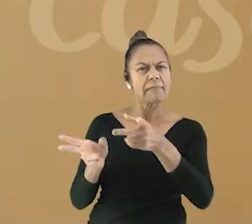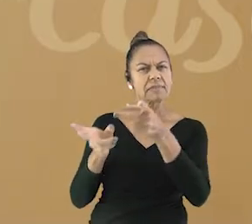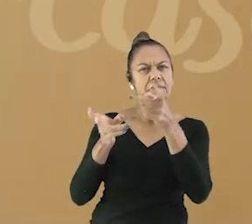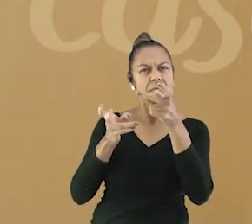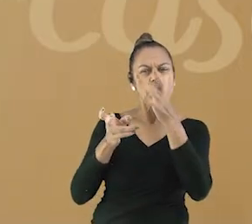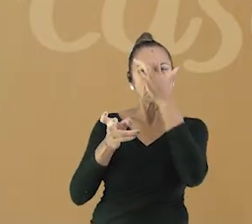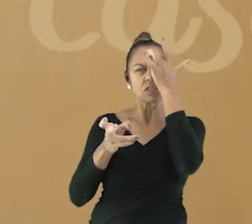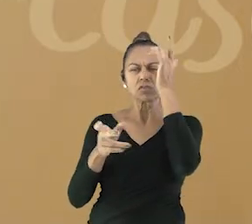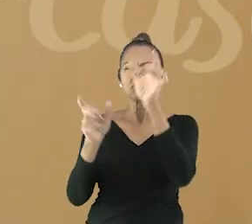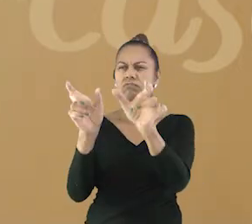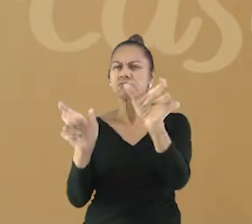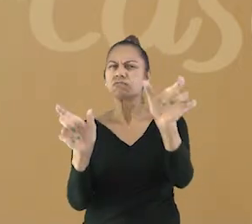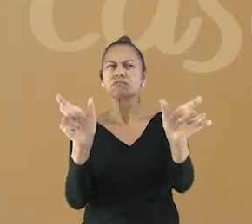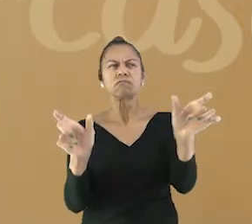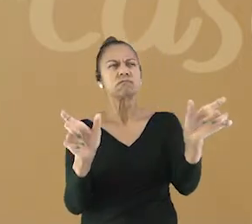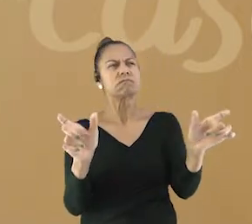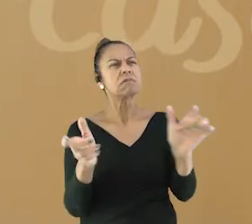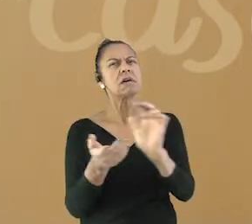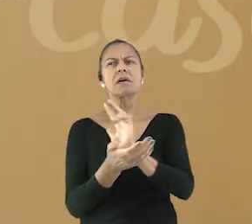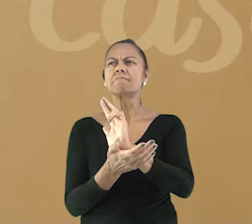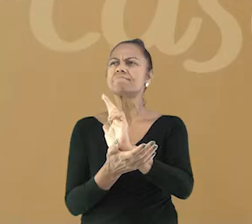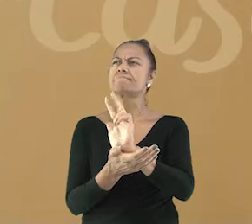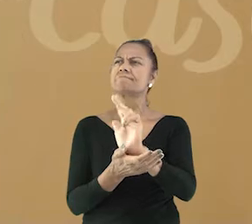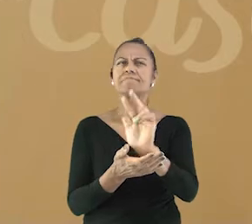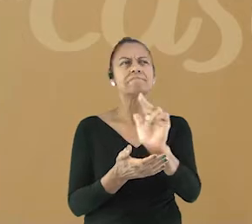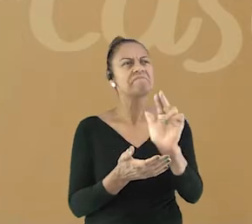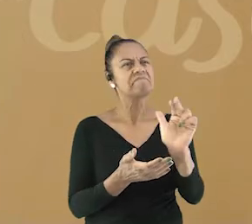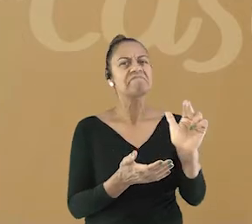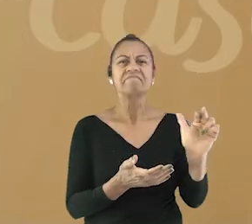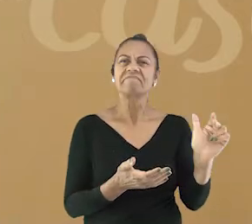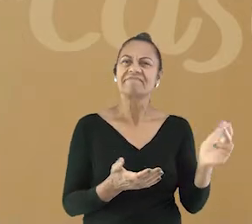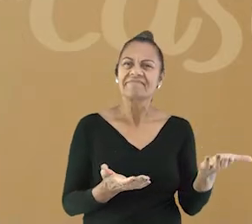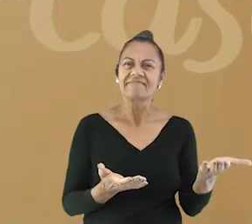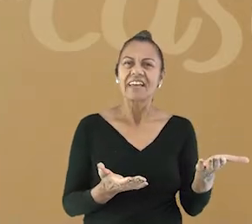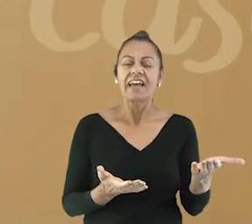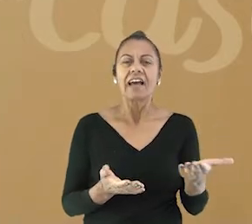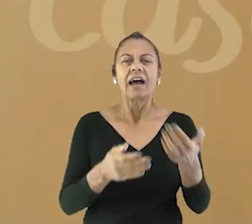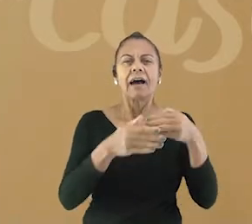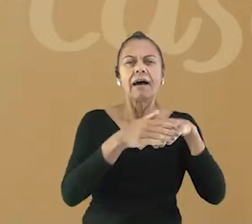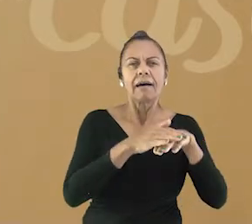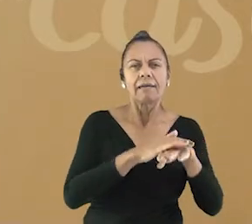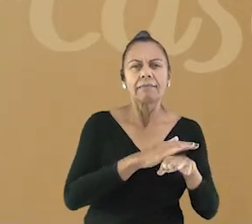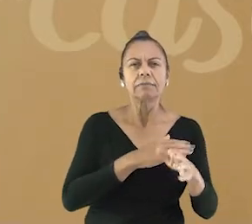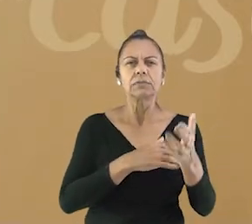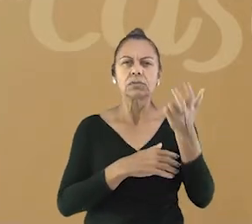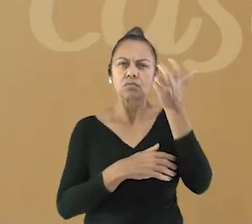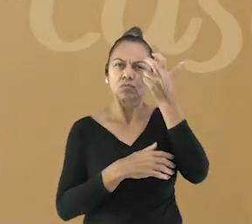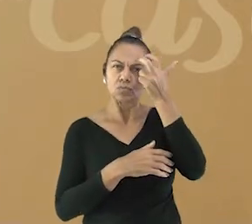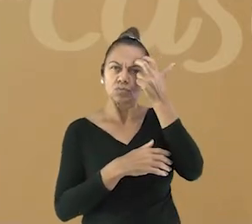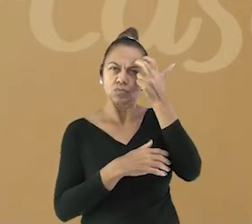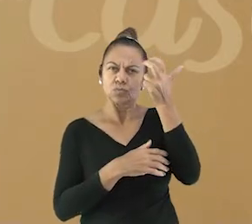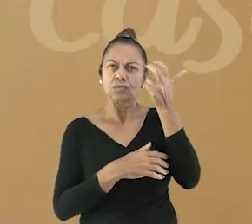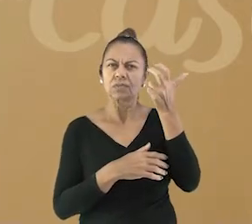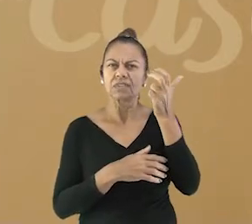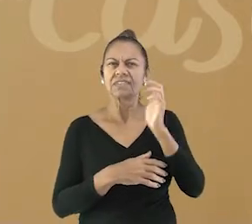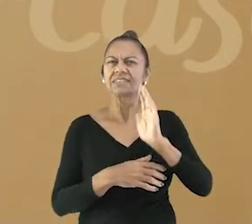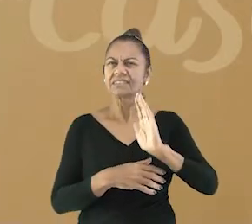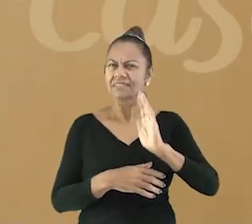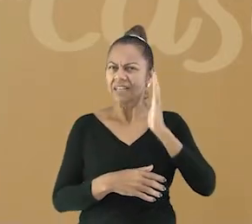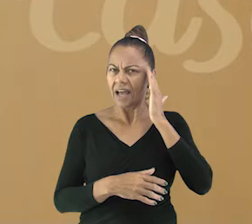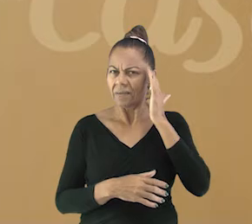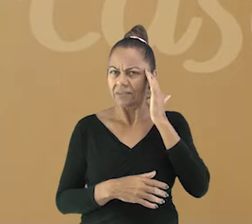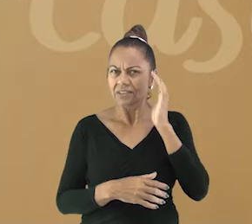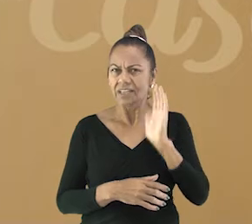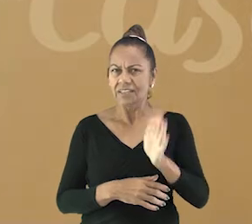diferentes? Por acaso, vocês sabem ou já ouviram falar sobre hábitos culturais?